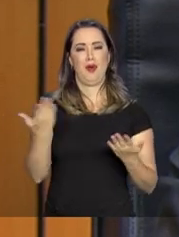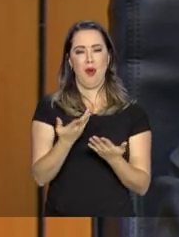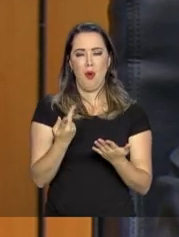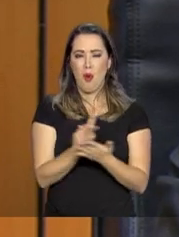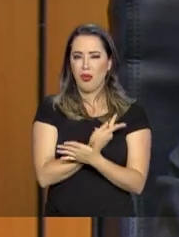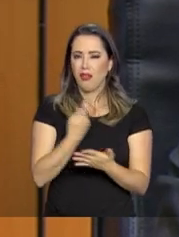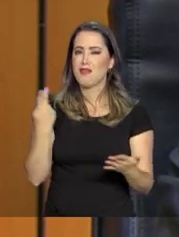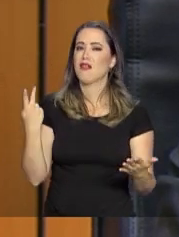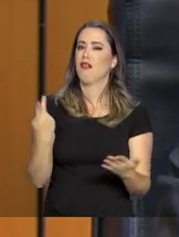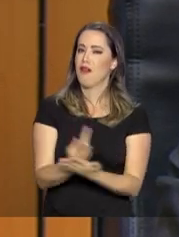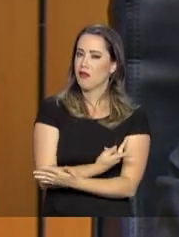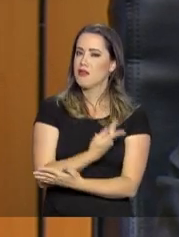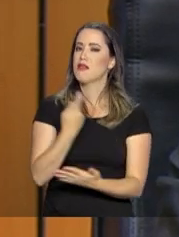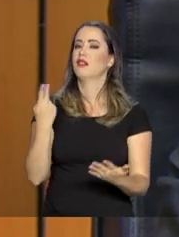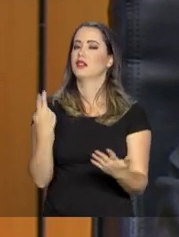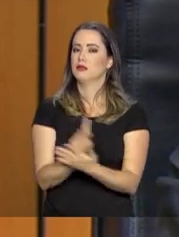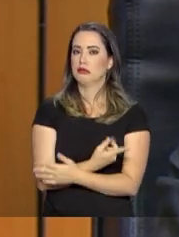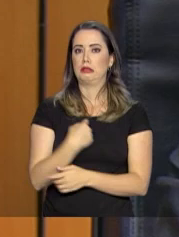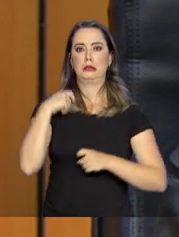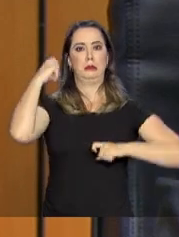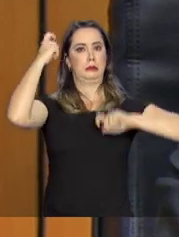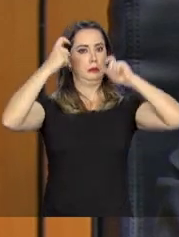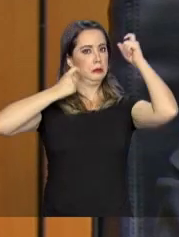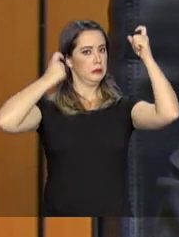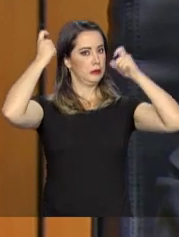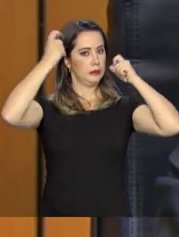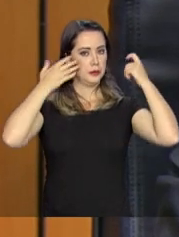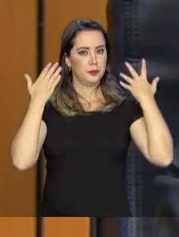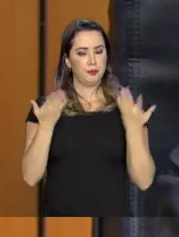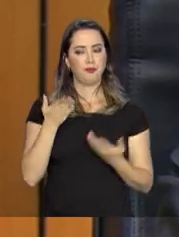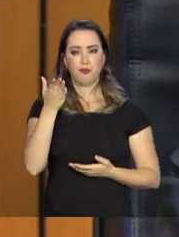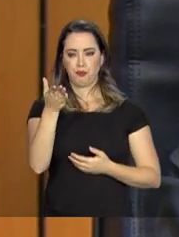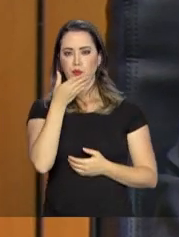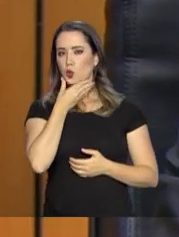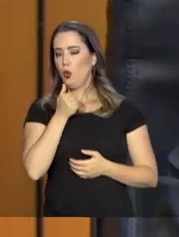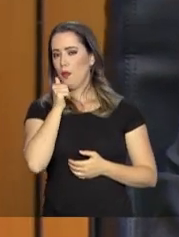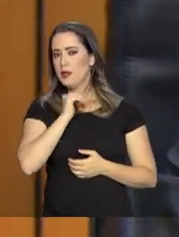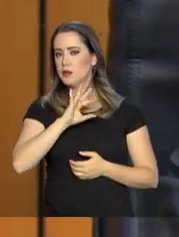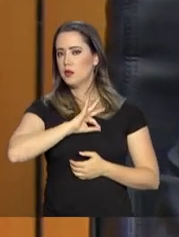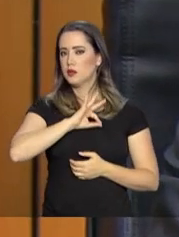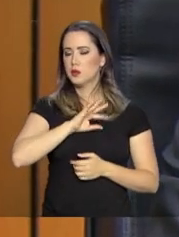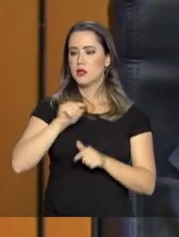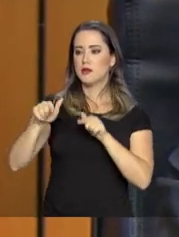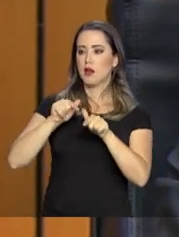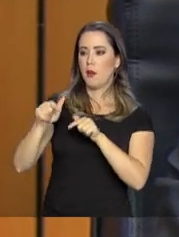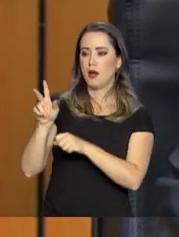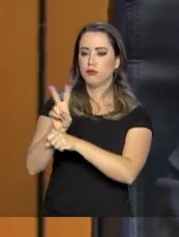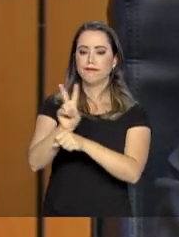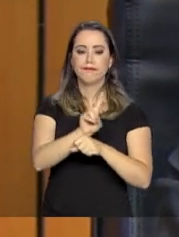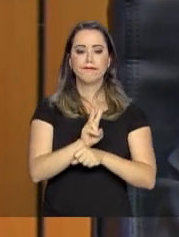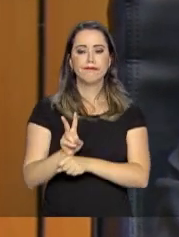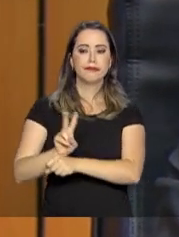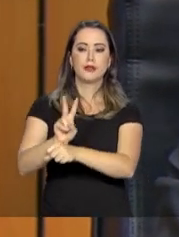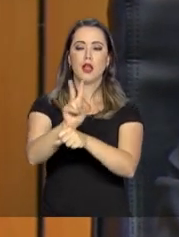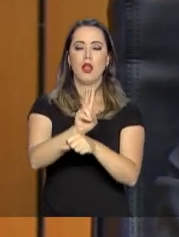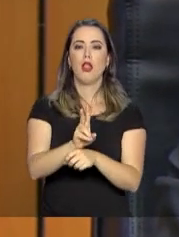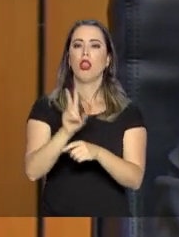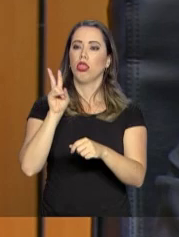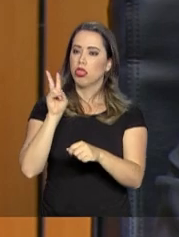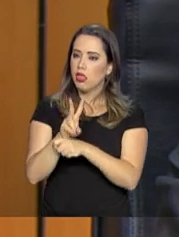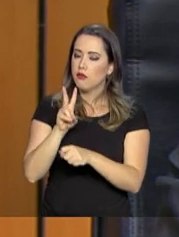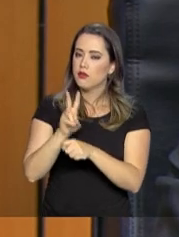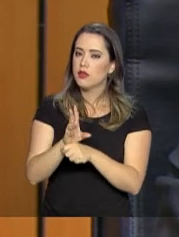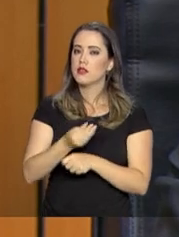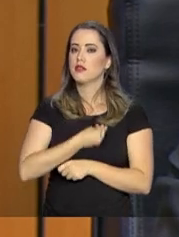muito nos preocupam. Então, a esses policiais e a estas policiais que se encontram nas ruas, em defesa da vida e no combate